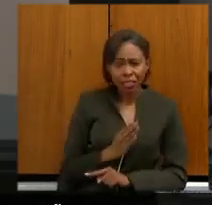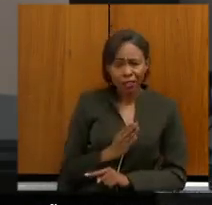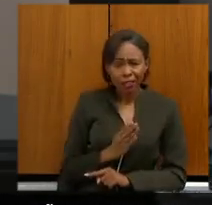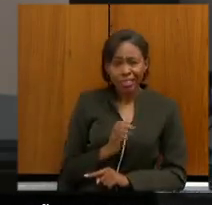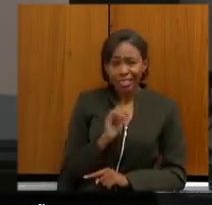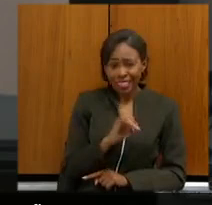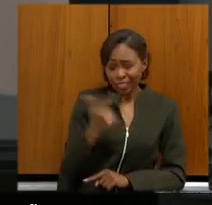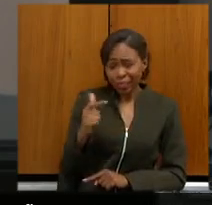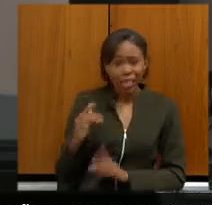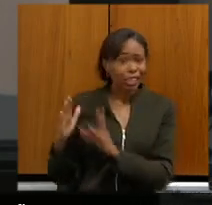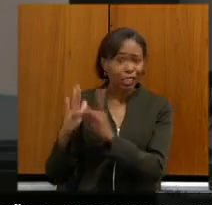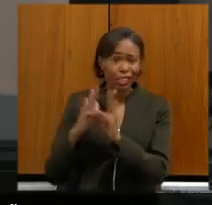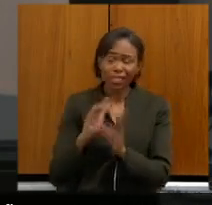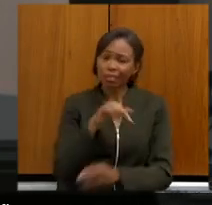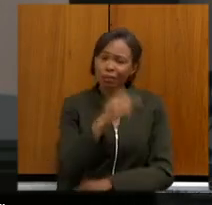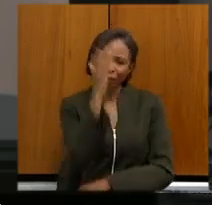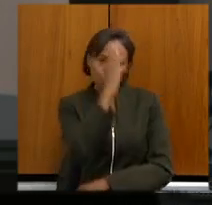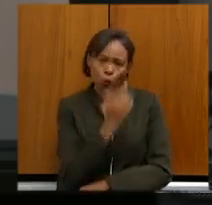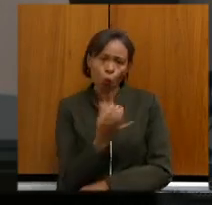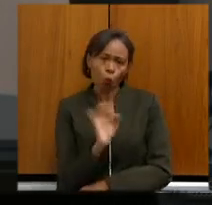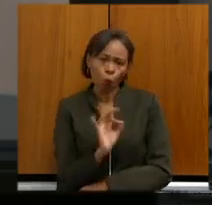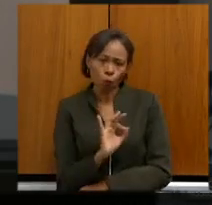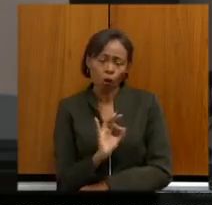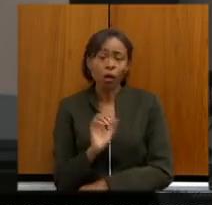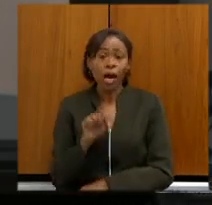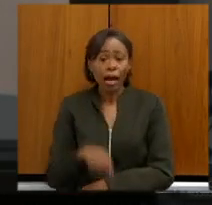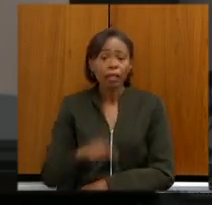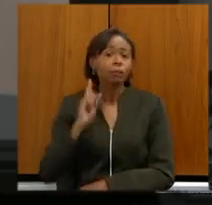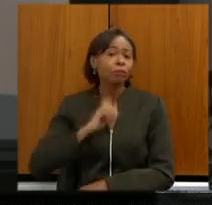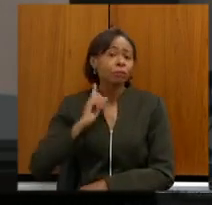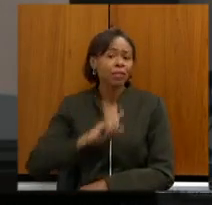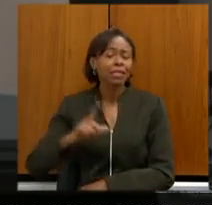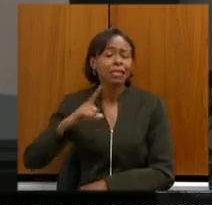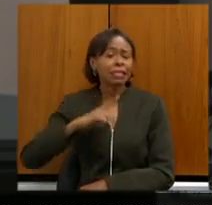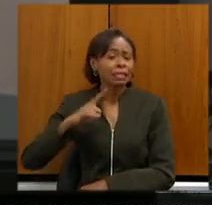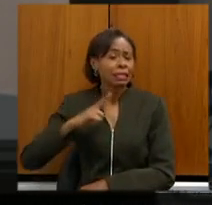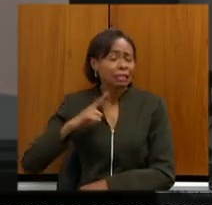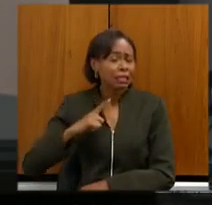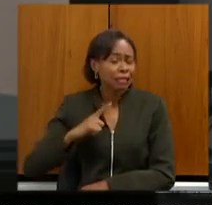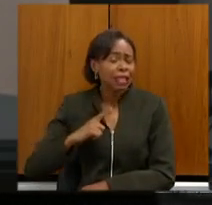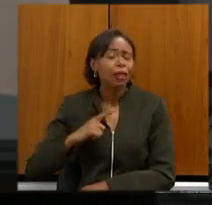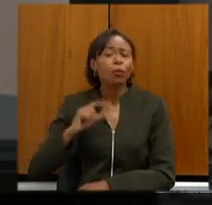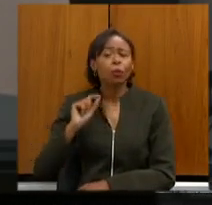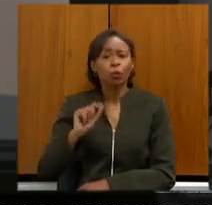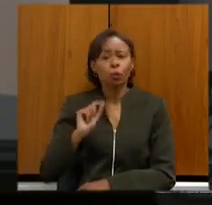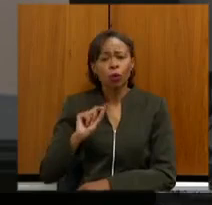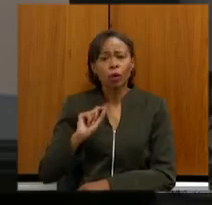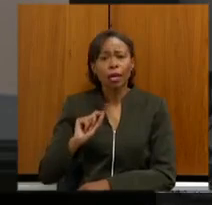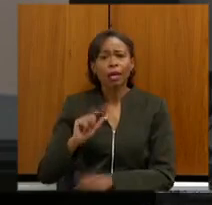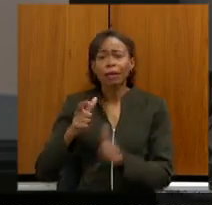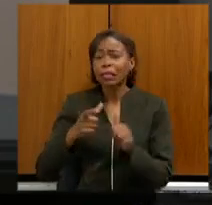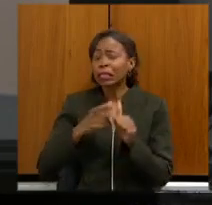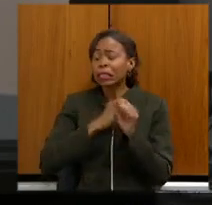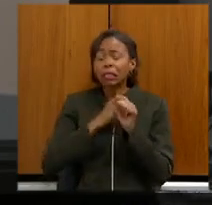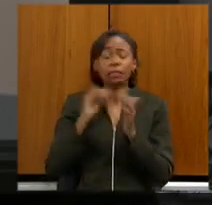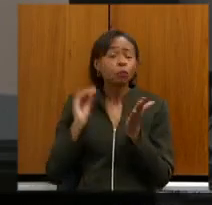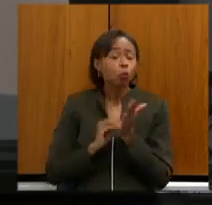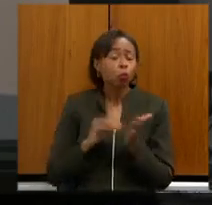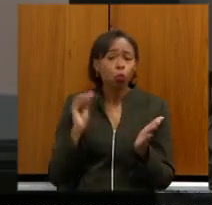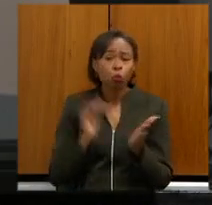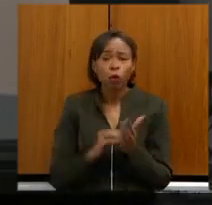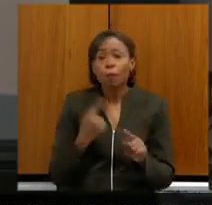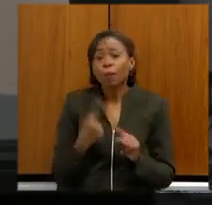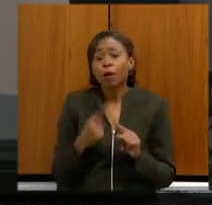apresenta dos povos indígenas hoje aqui em Minas Gerais existe um passivo muito grande principalmente porque todos os territórios indígenas